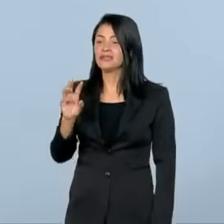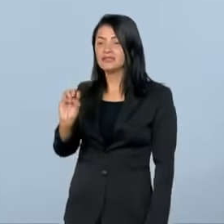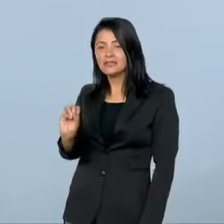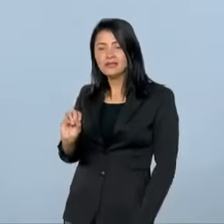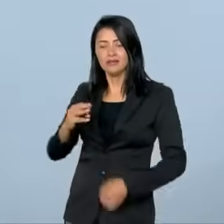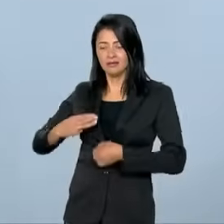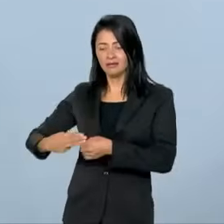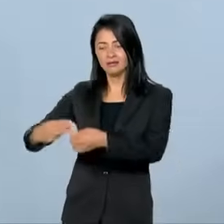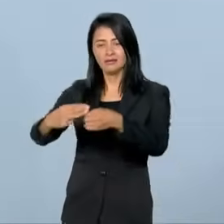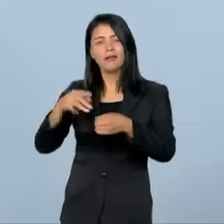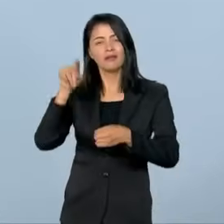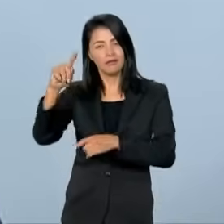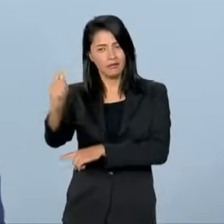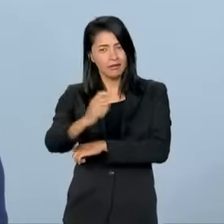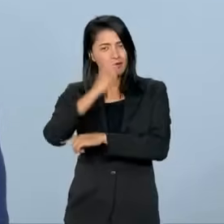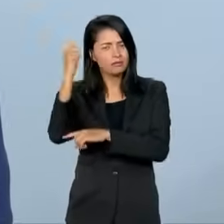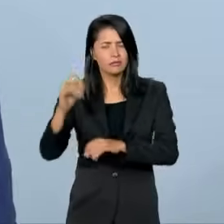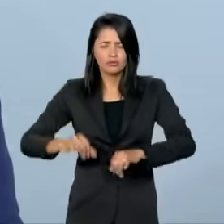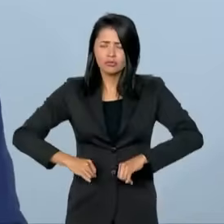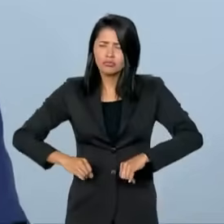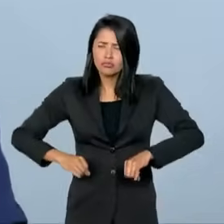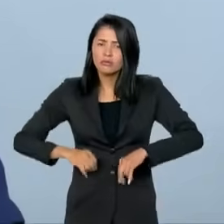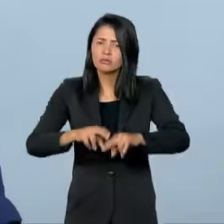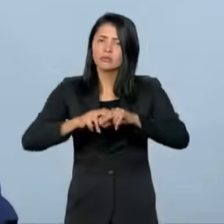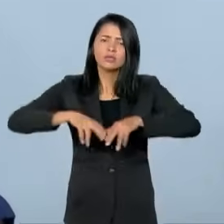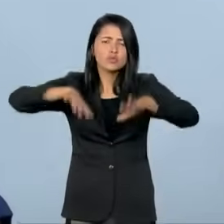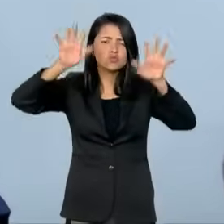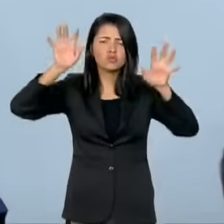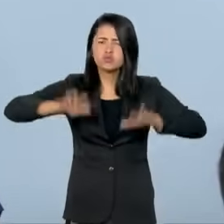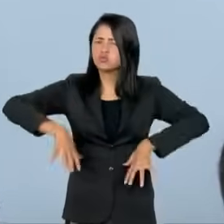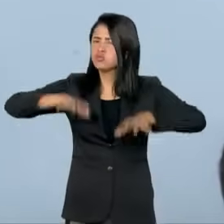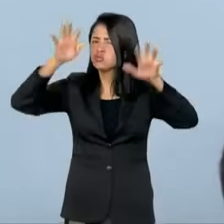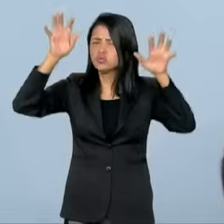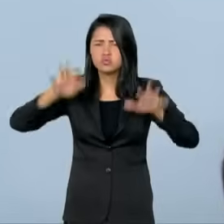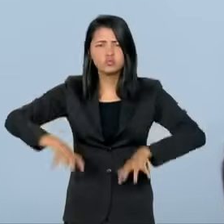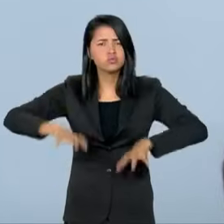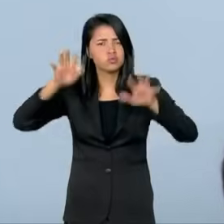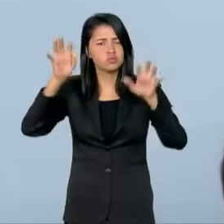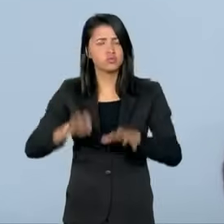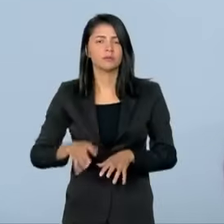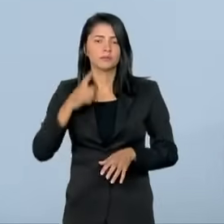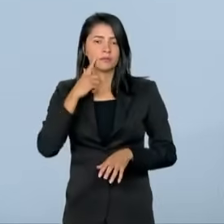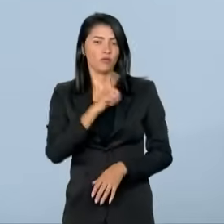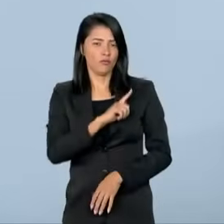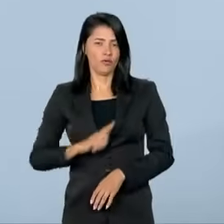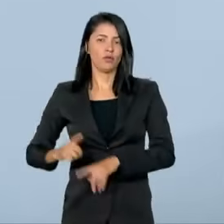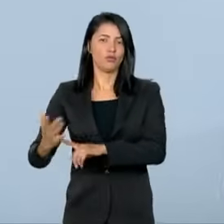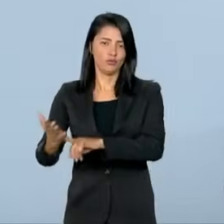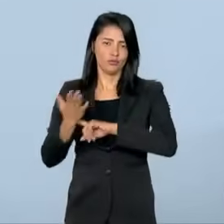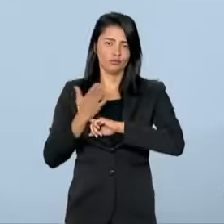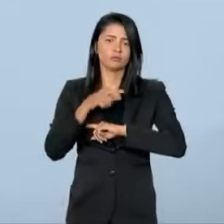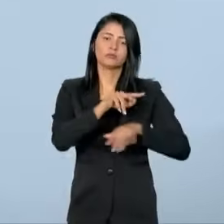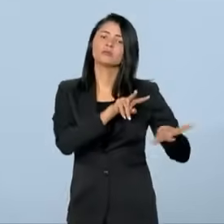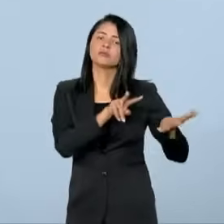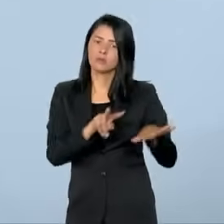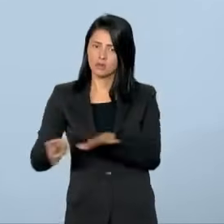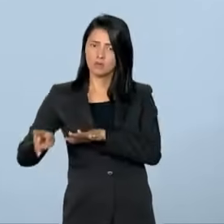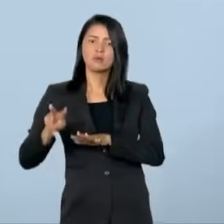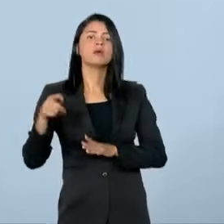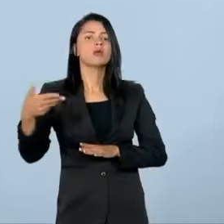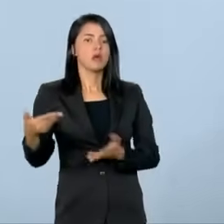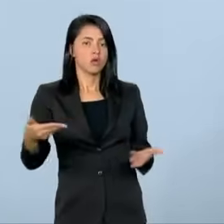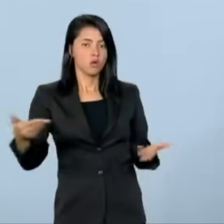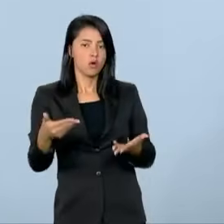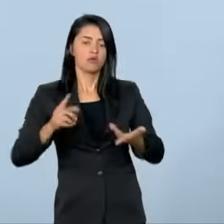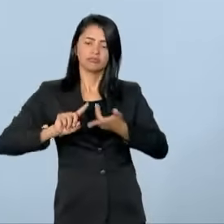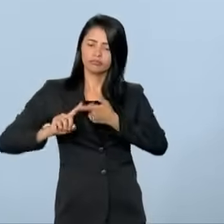que sofrem no Rio Grande do Sul pelas fotos chocantes que o governador passou aqui. Então, essa semana será de muita